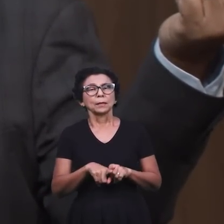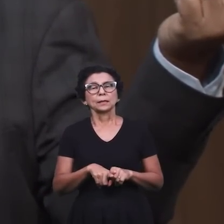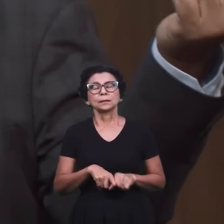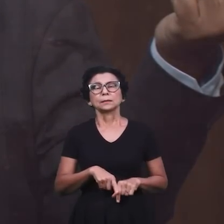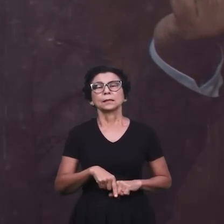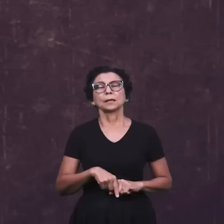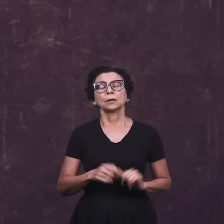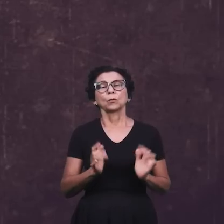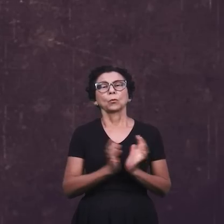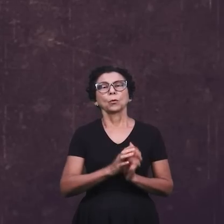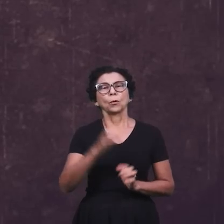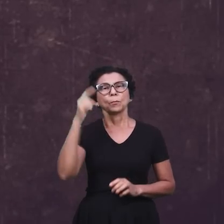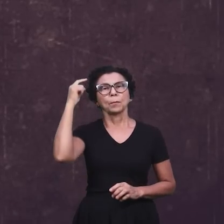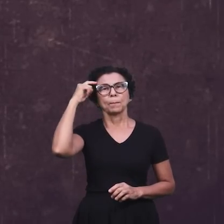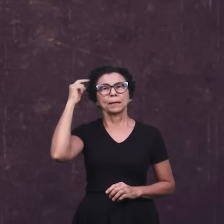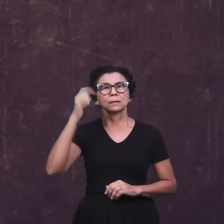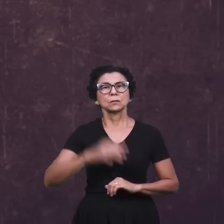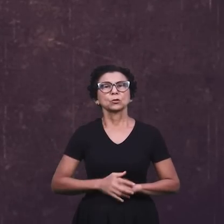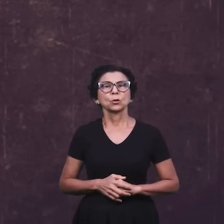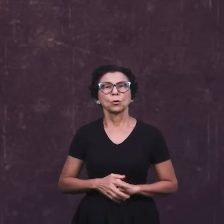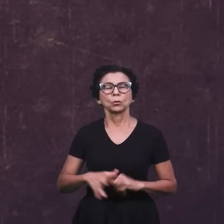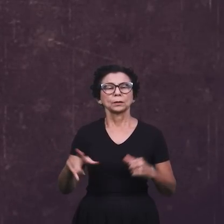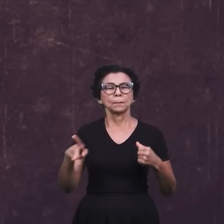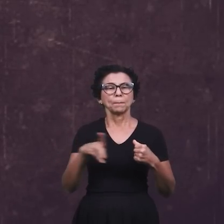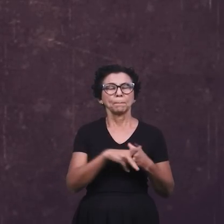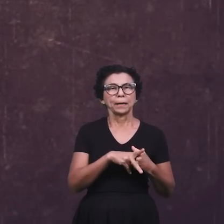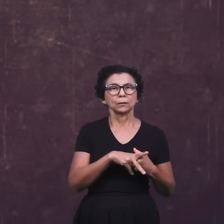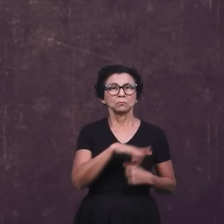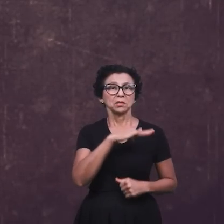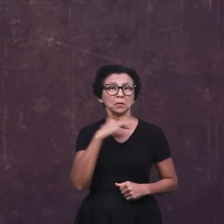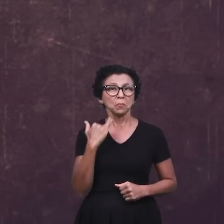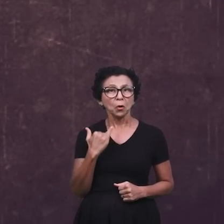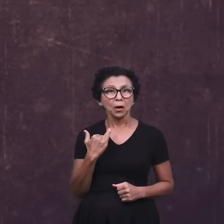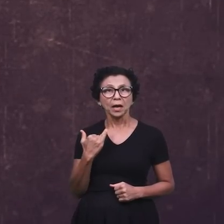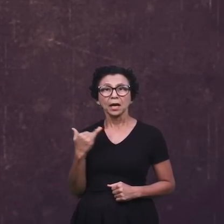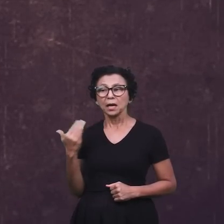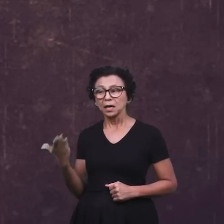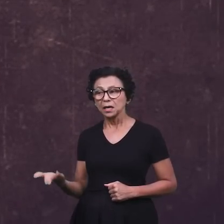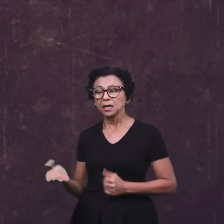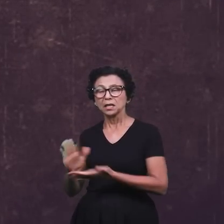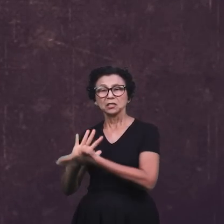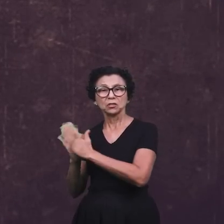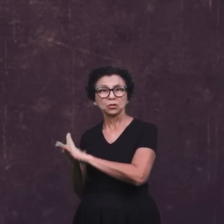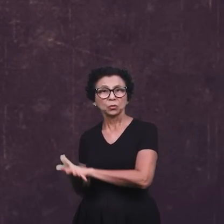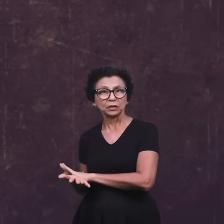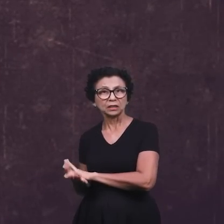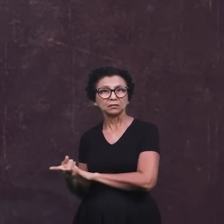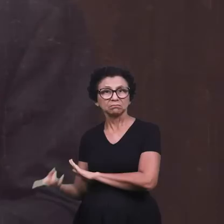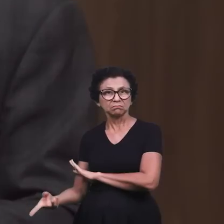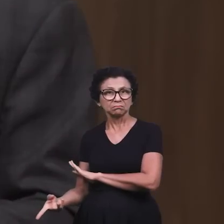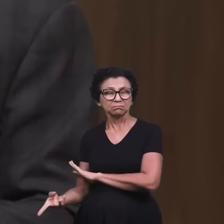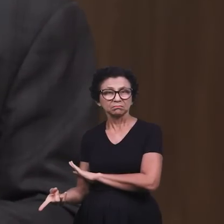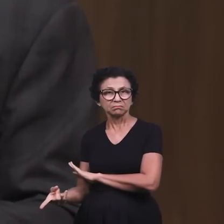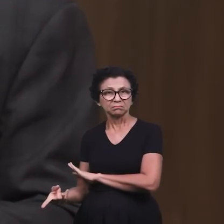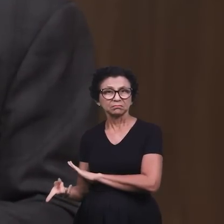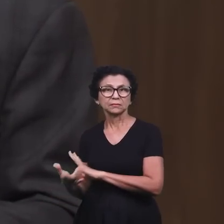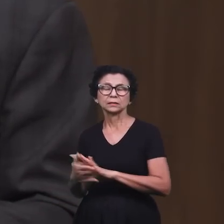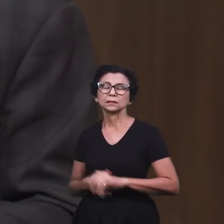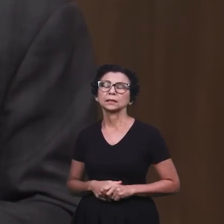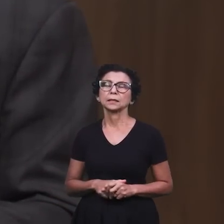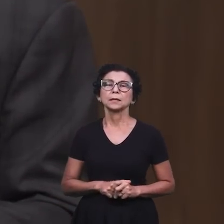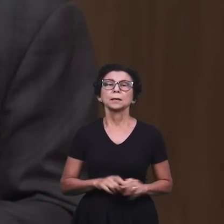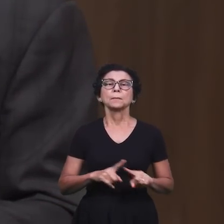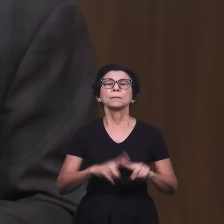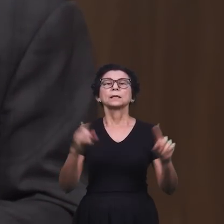3,15, né? Ele esmagaria a cabeça da serpente. Então, ele venceu a morte, que é o maior inimigo era a morte, venceu,